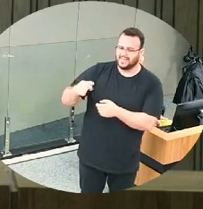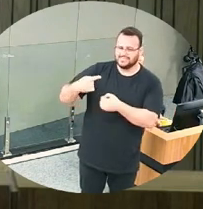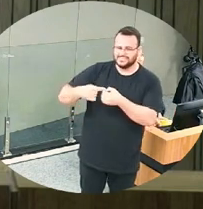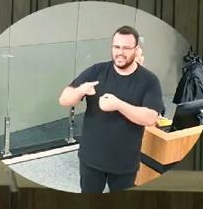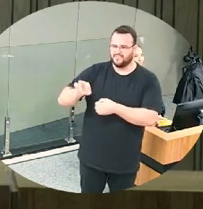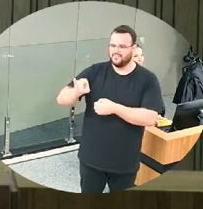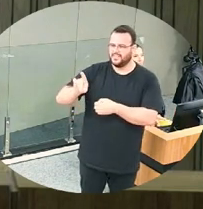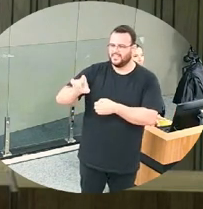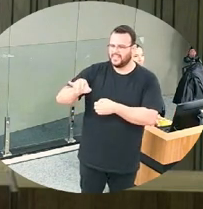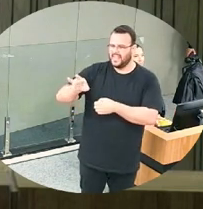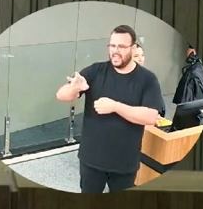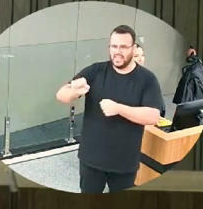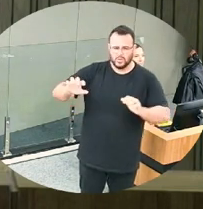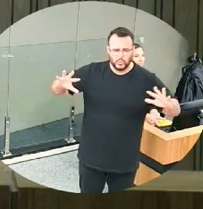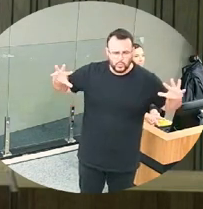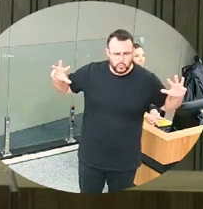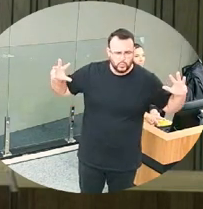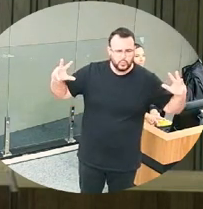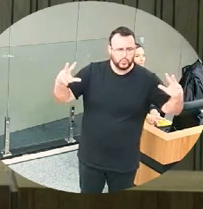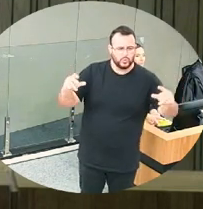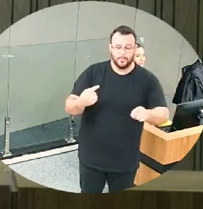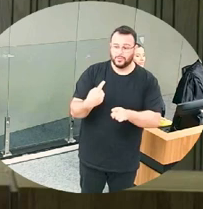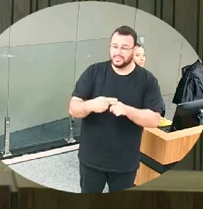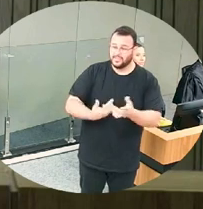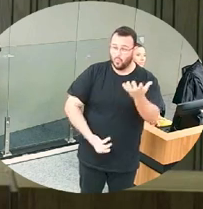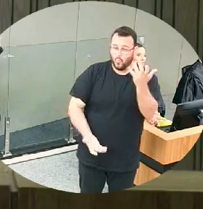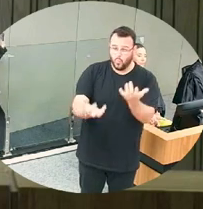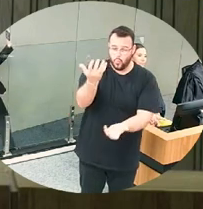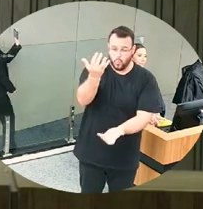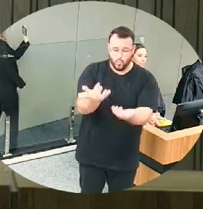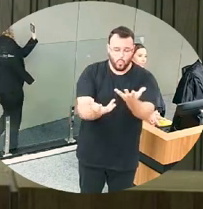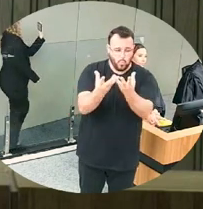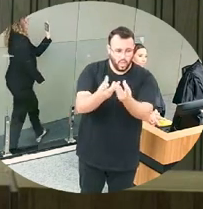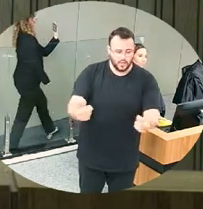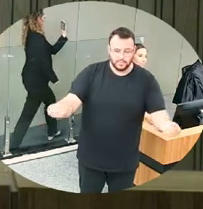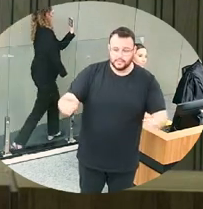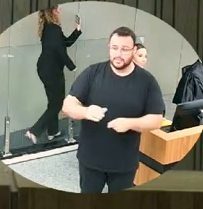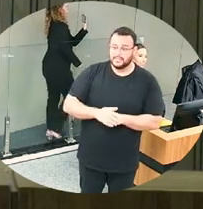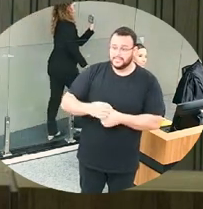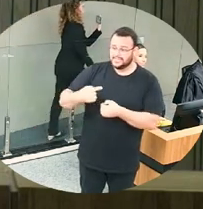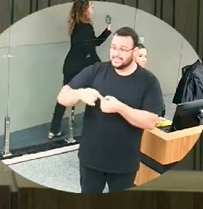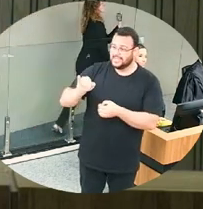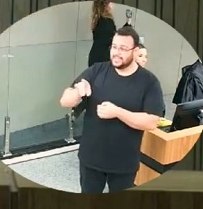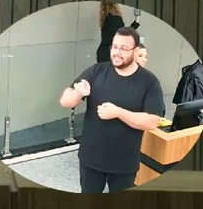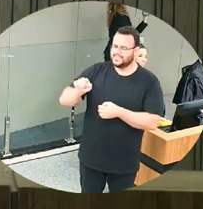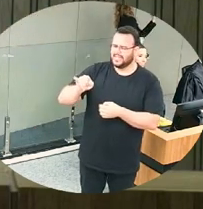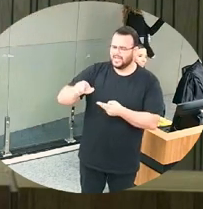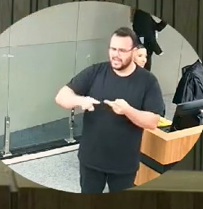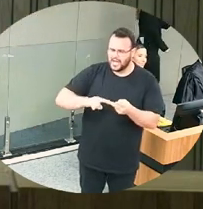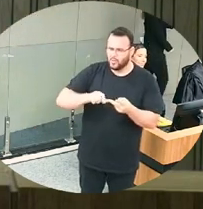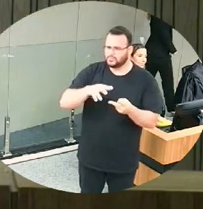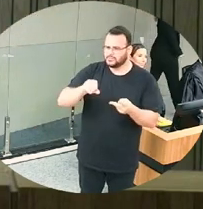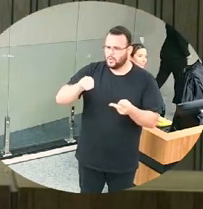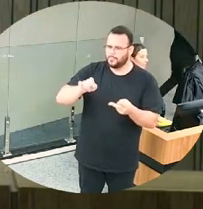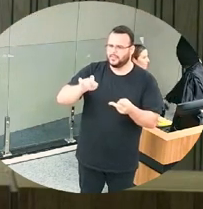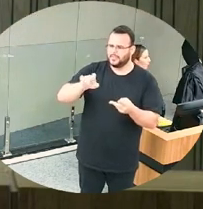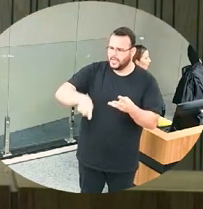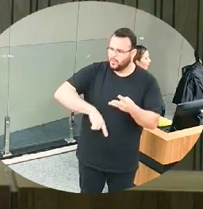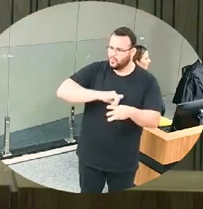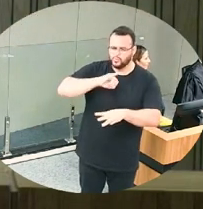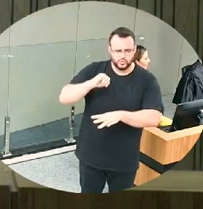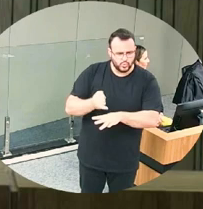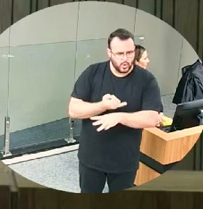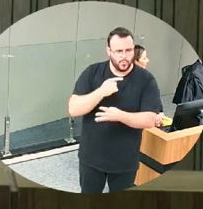totalmente quase praticamente consumida por incêndio reformamos indem daal Concórdia São Miguel doeste Joinville